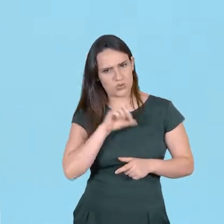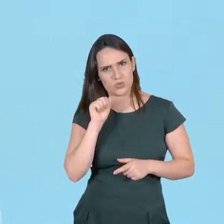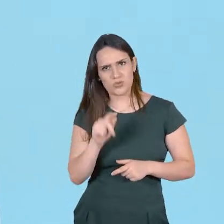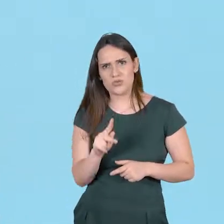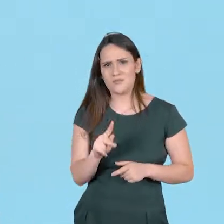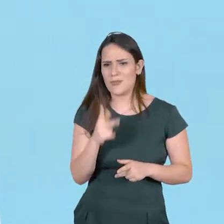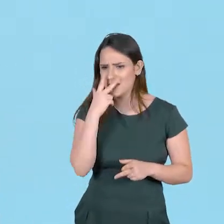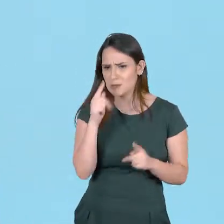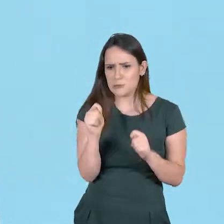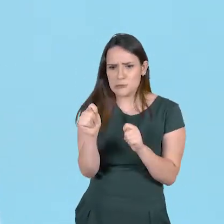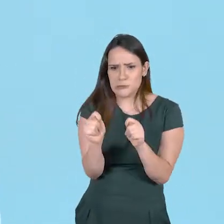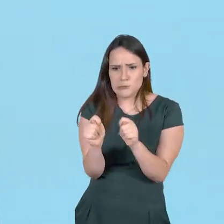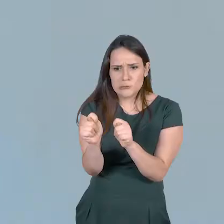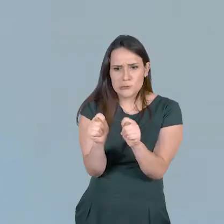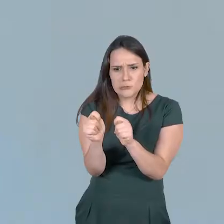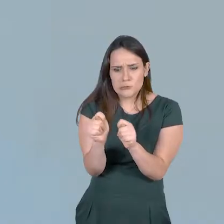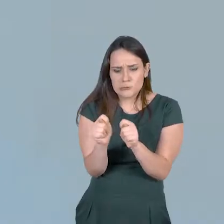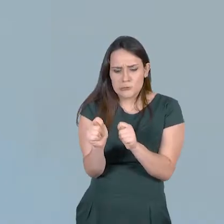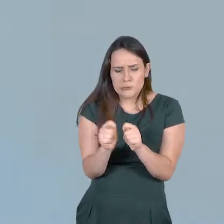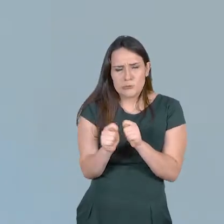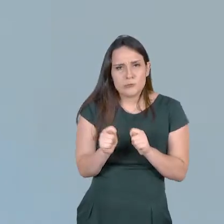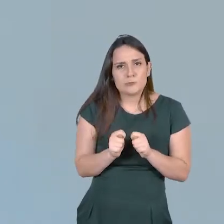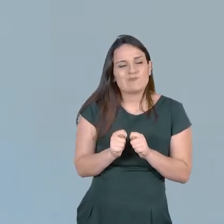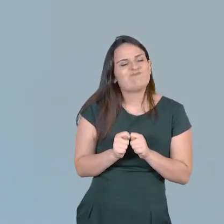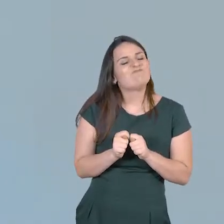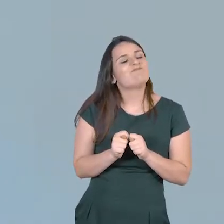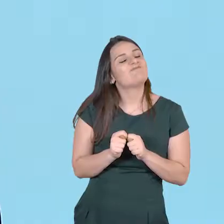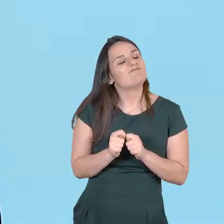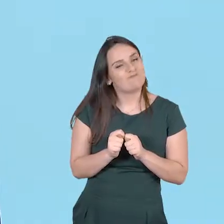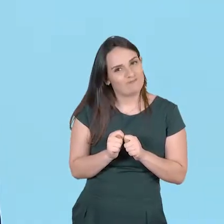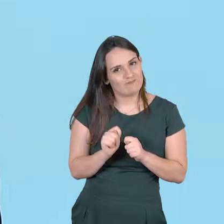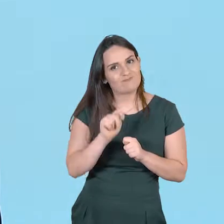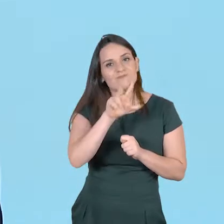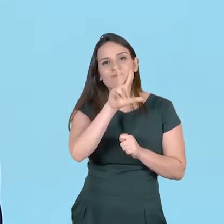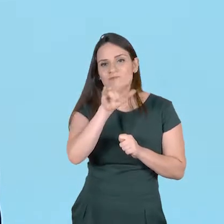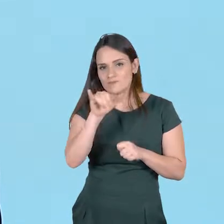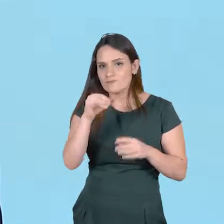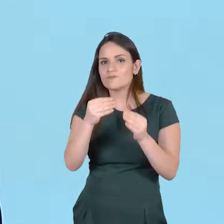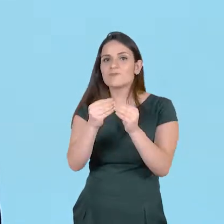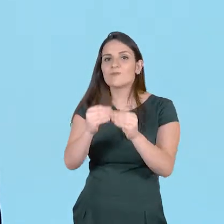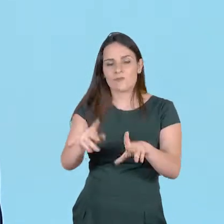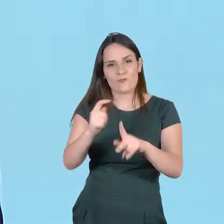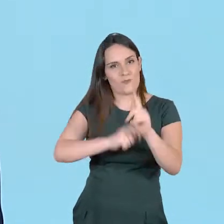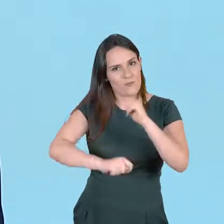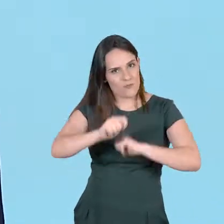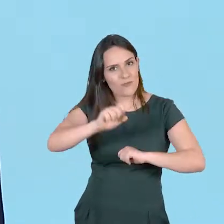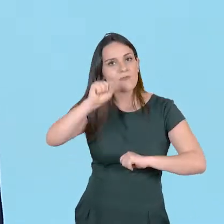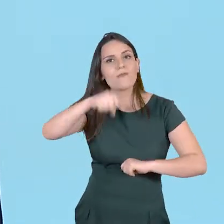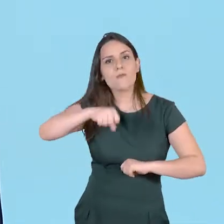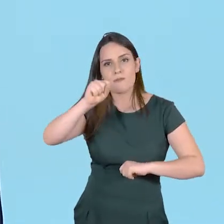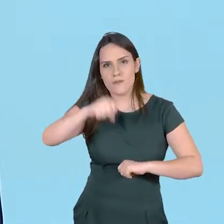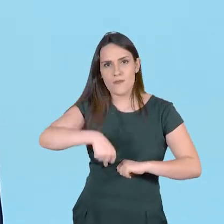todo vai inclusive significar um impacto muito grande na economia do ponto de vista